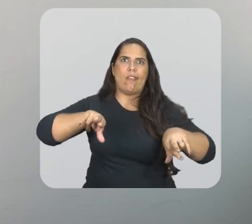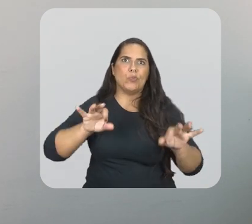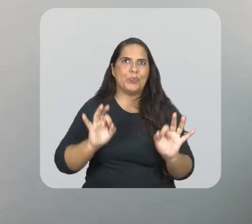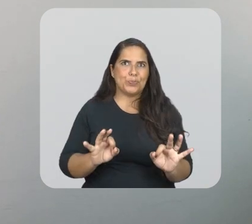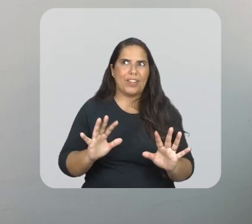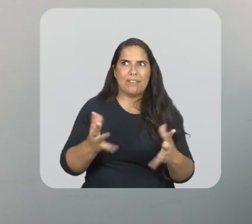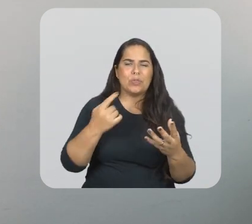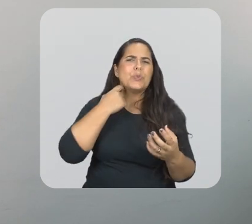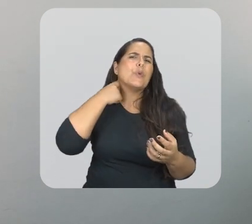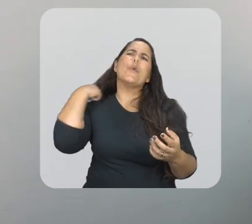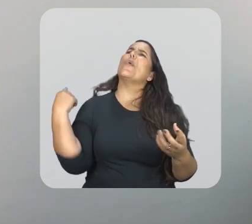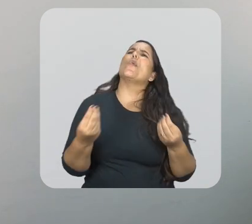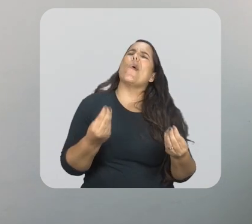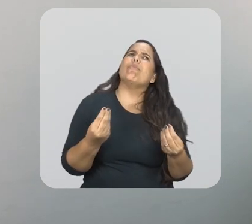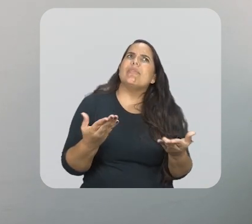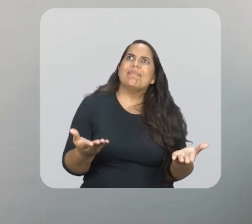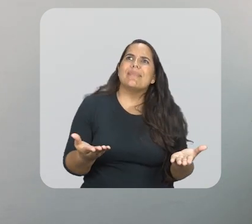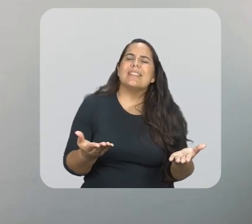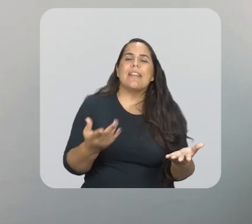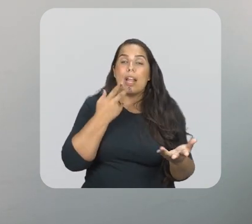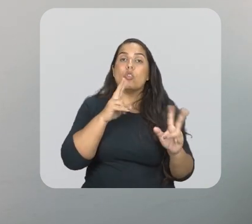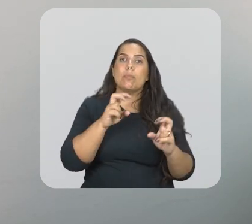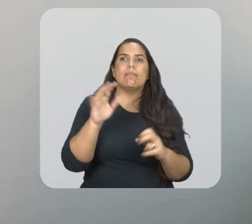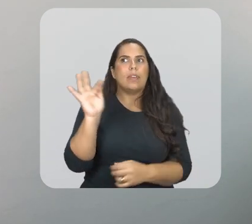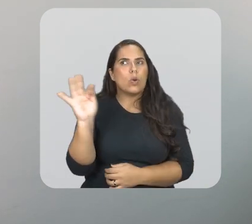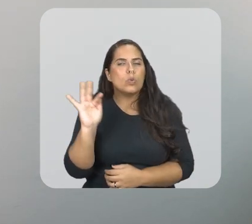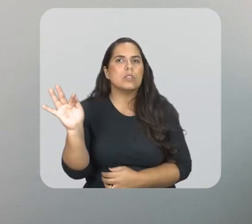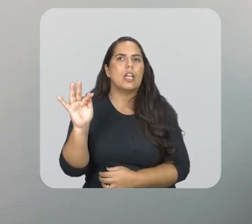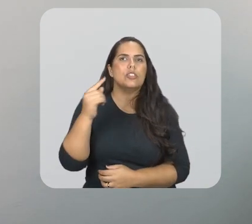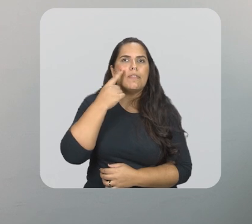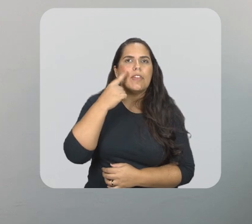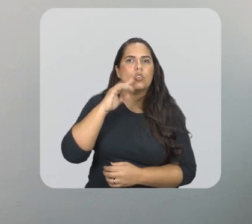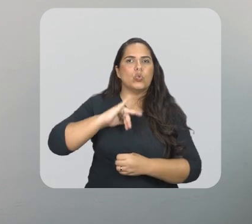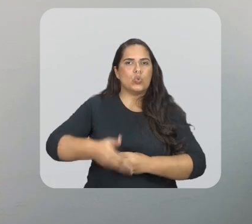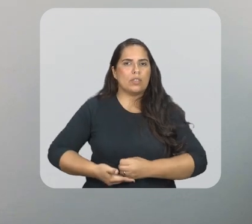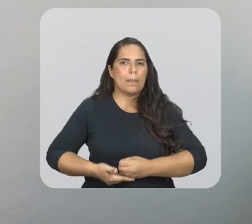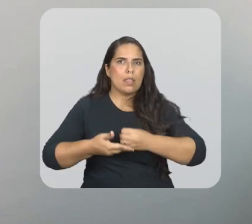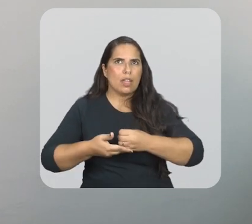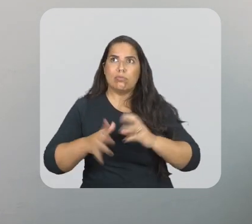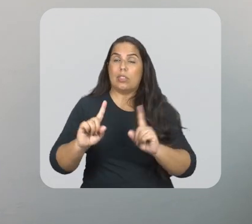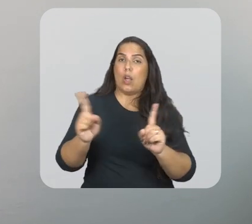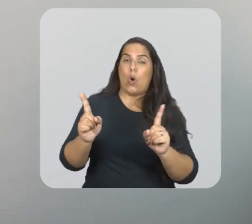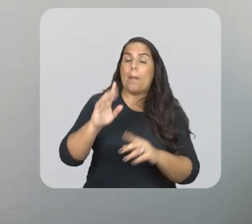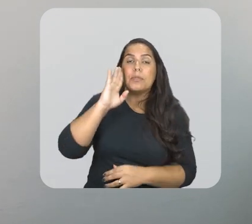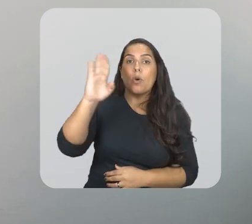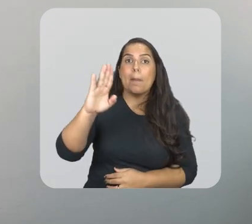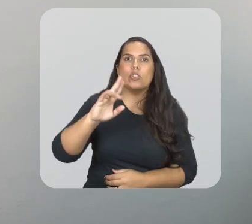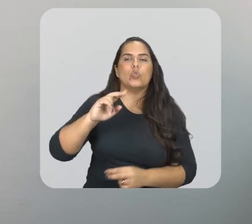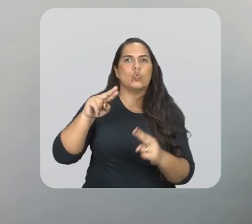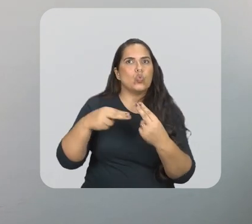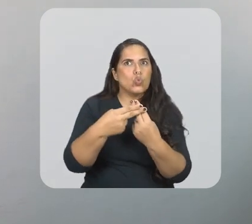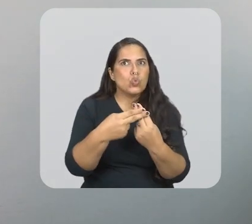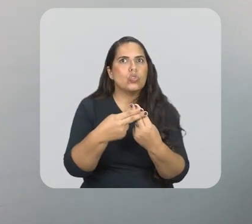diverso. Então, como é que foi isso? Ainda mais falando sobre faculdade, olhando para a sustentabilidade não, olhando principalmente